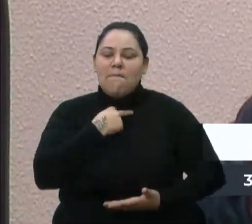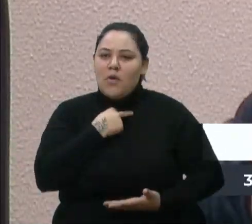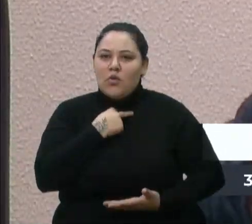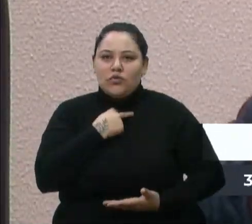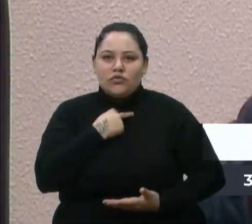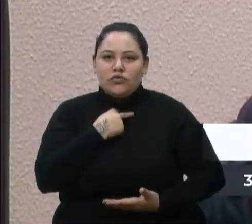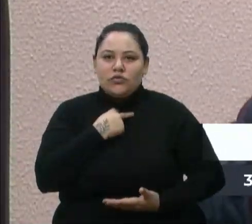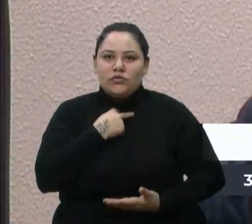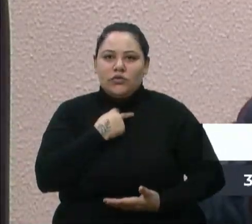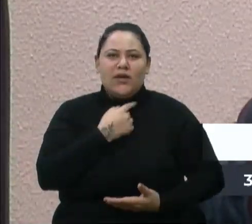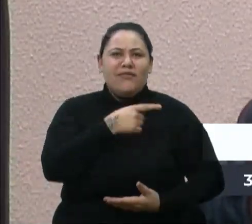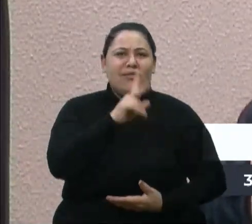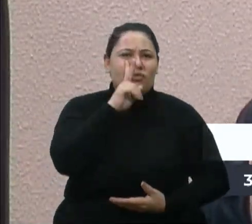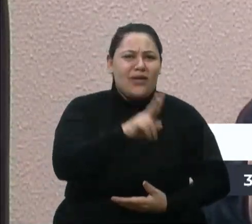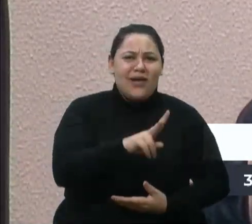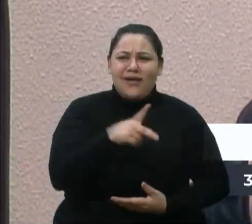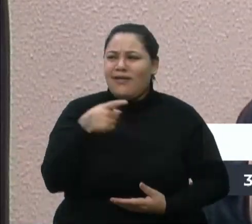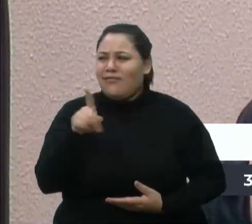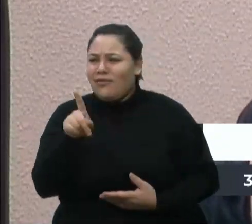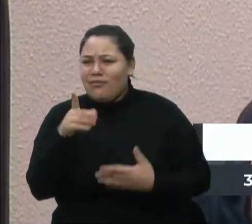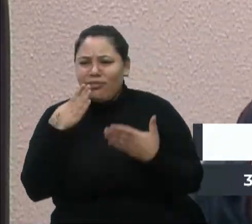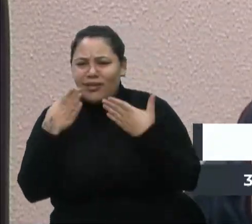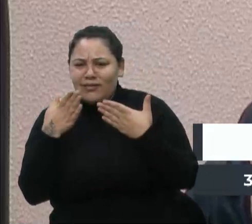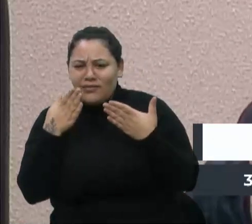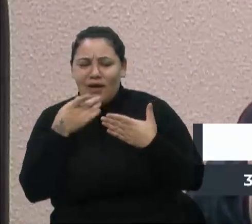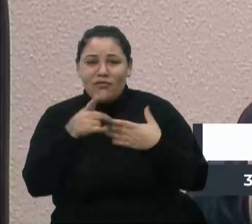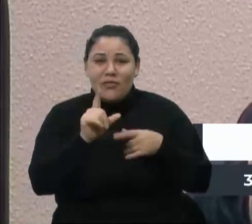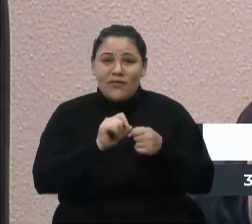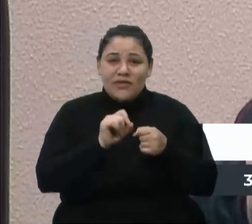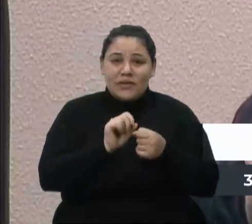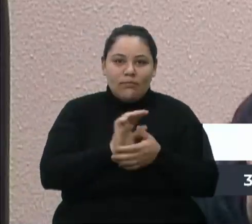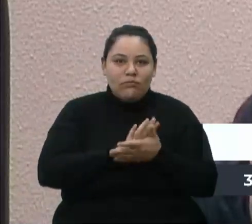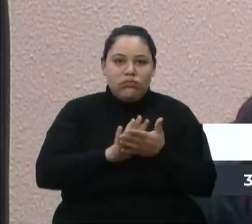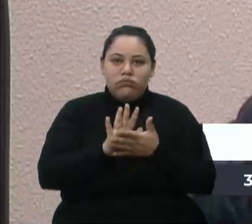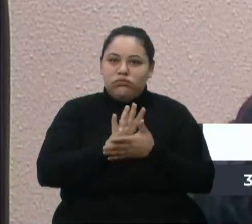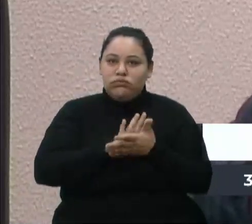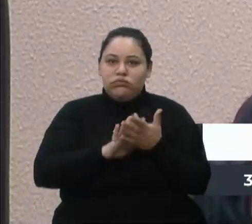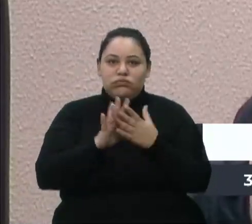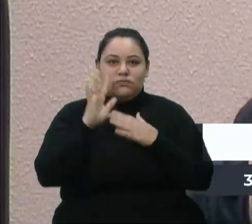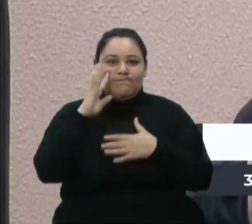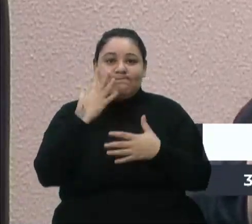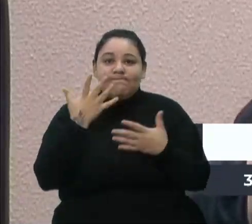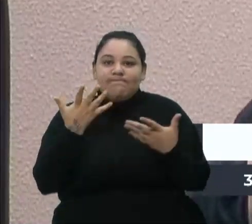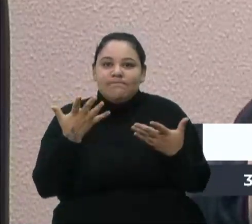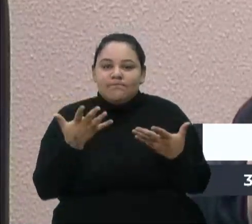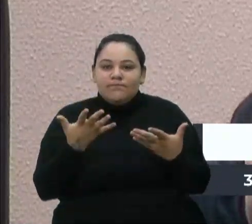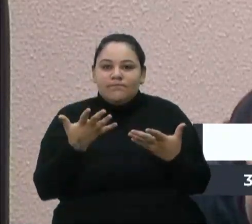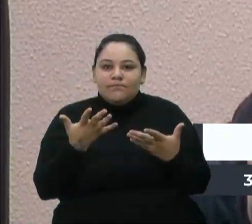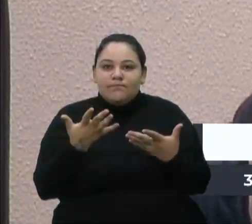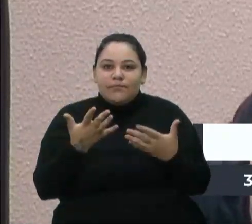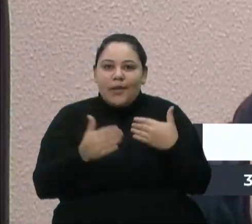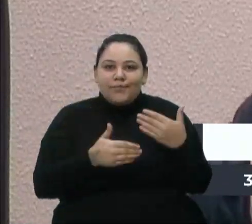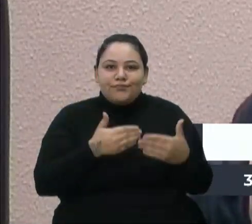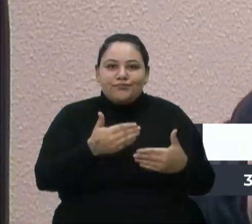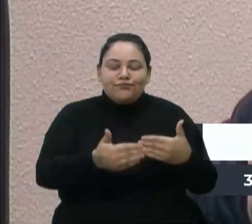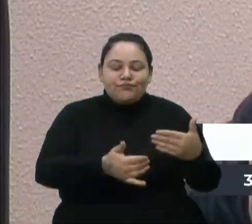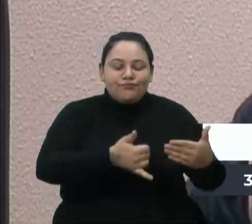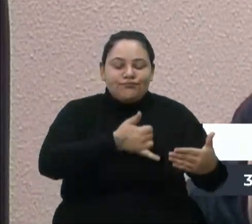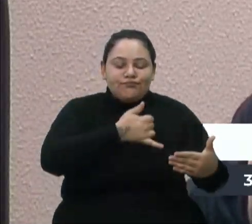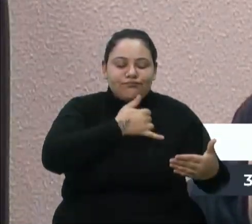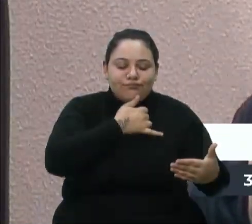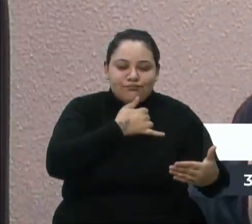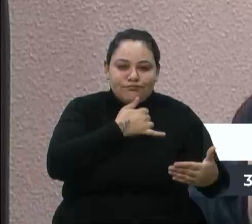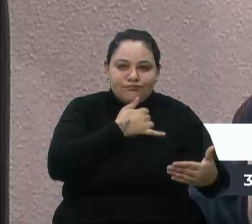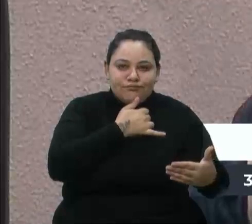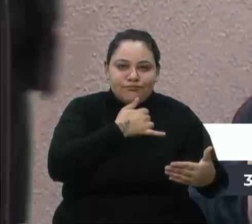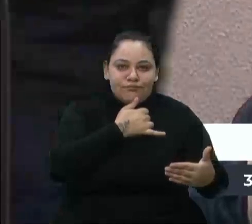no vamos olhar, vamos analisar, vamos fazer e nada acontecer. Enquanto isso, infelizmente, mais um